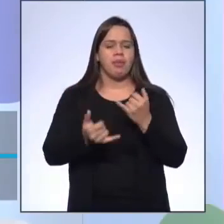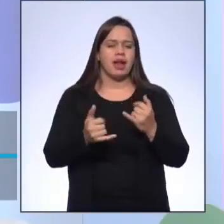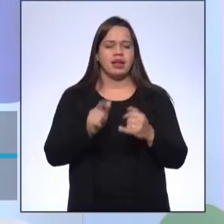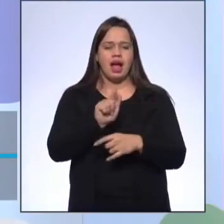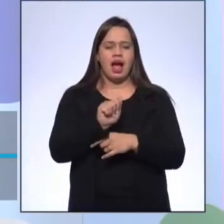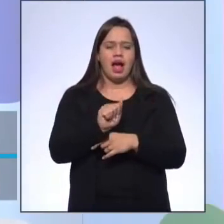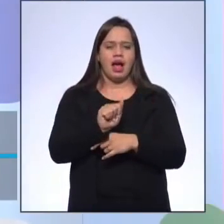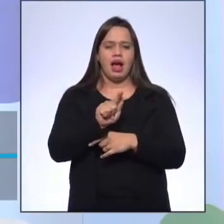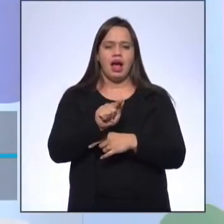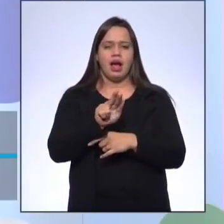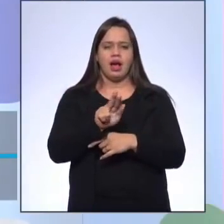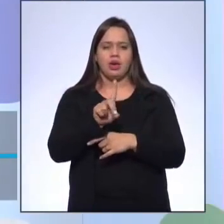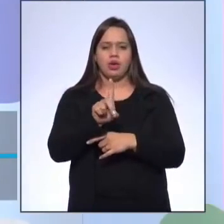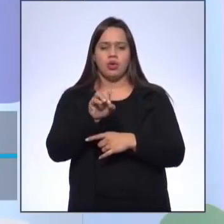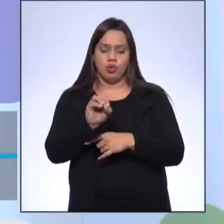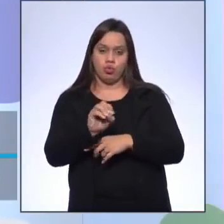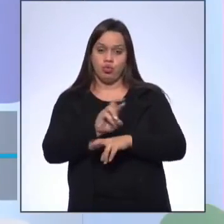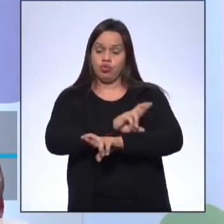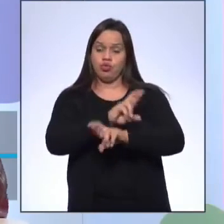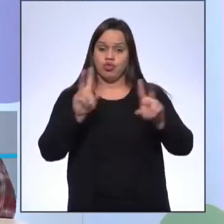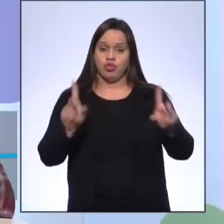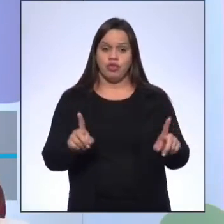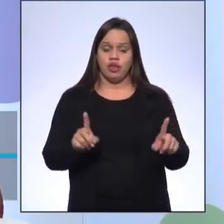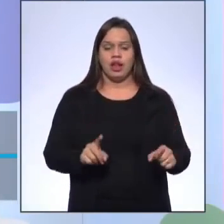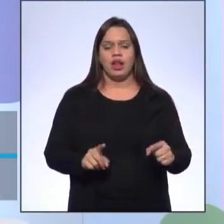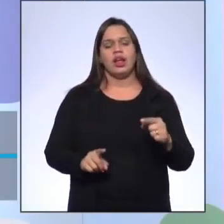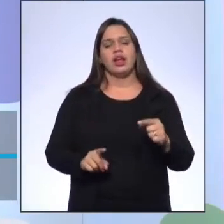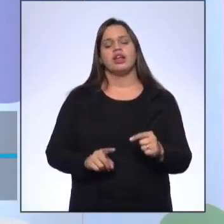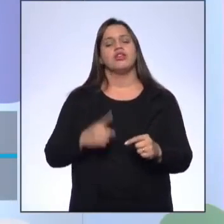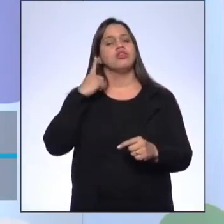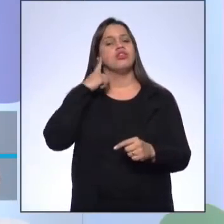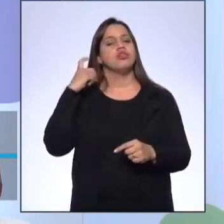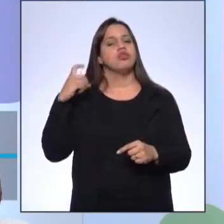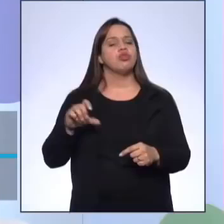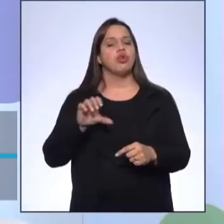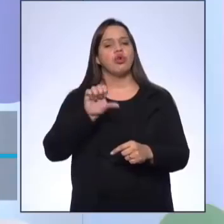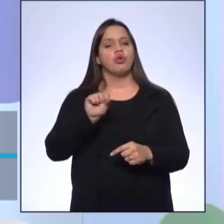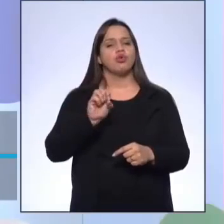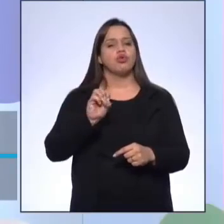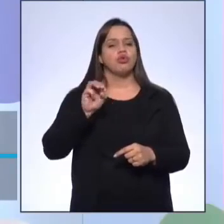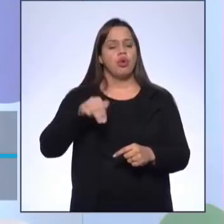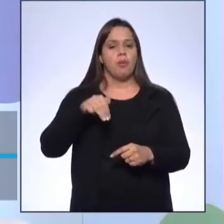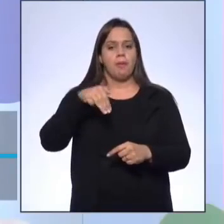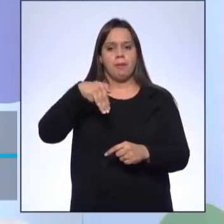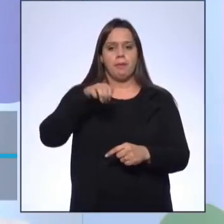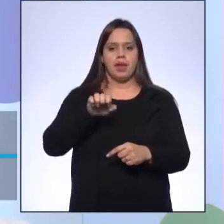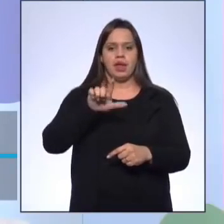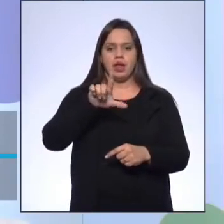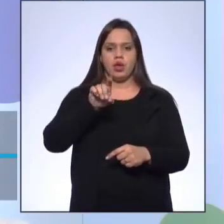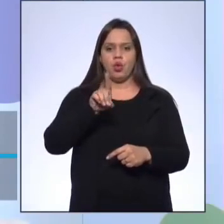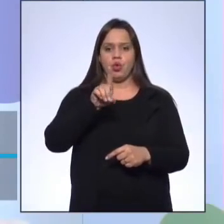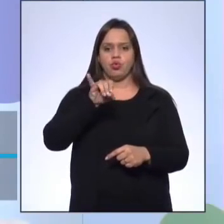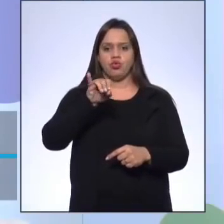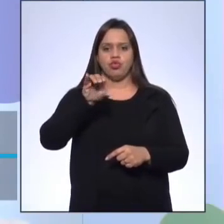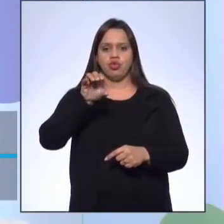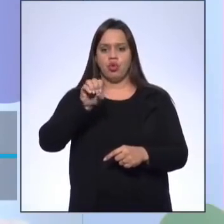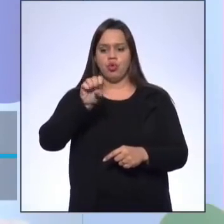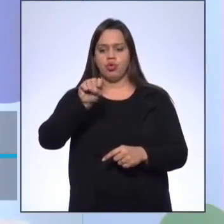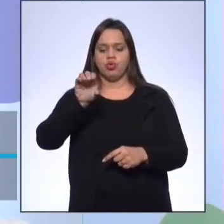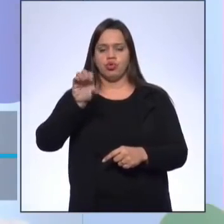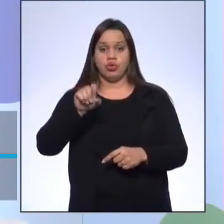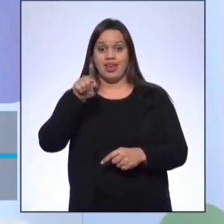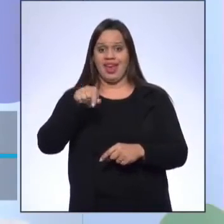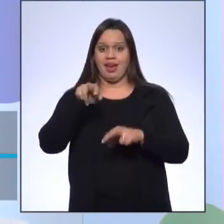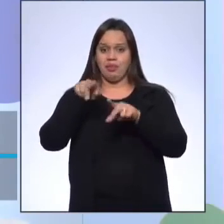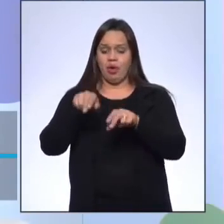agudo, bem diferente daquele som mais melodioso, aquele som mais redondinho que a gente fala do piano, uma vez que aí nós temos